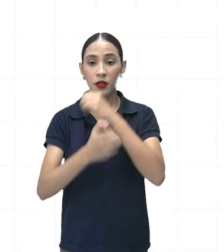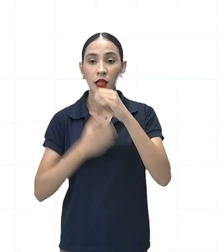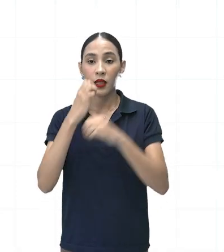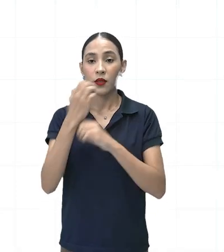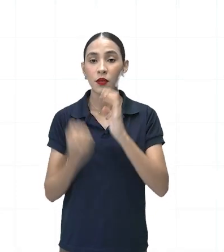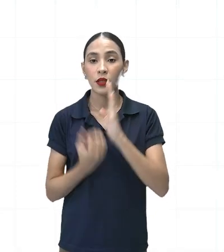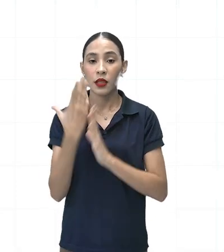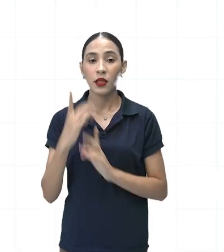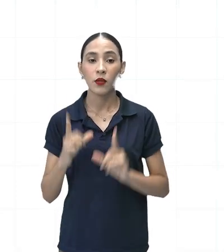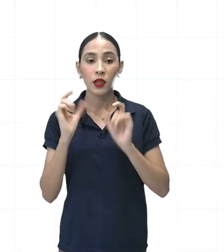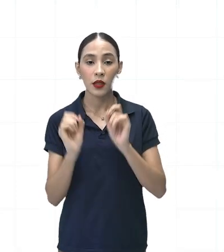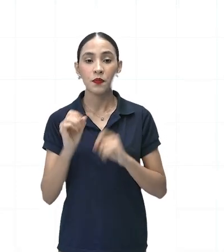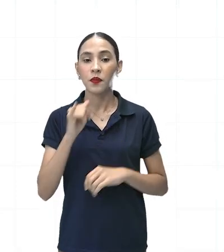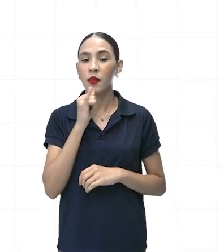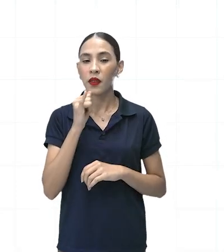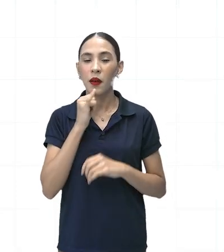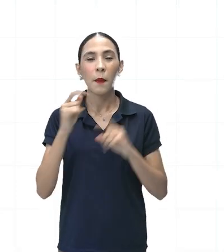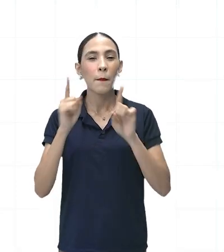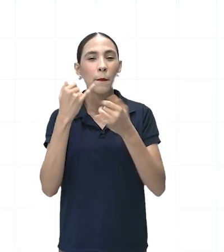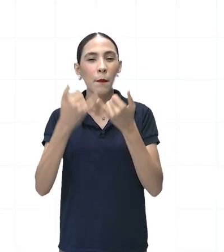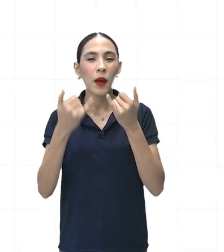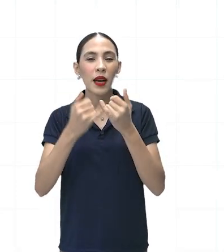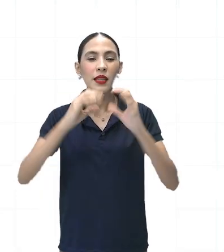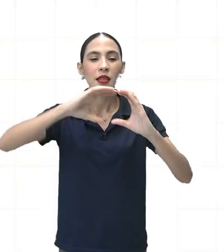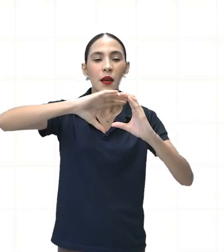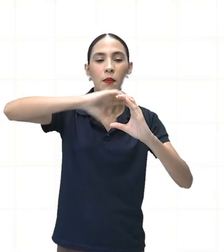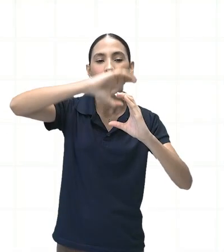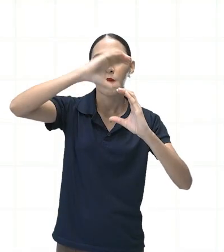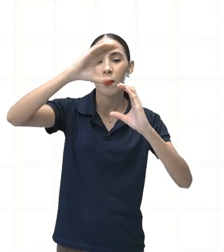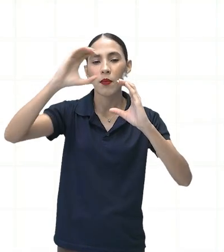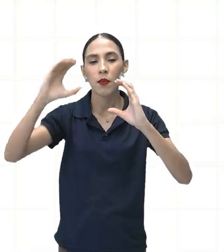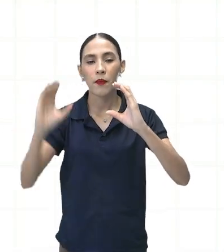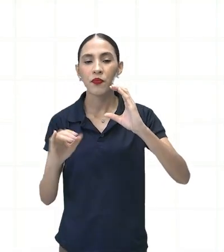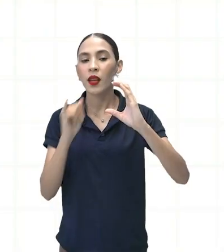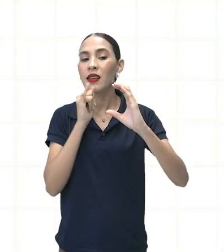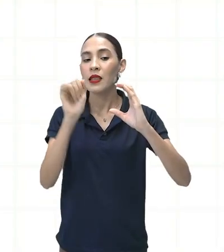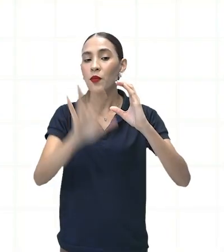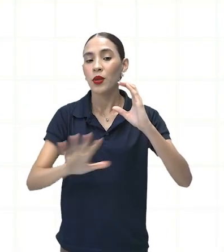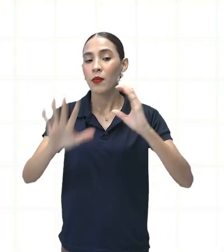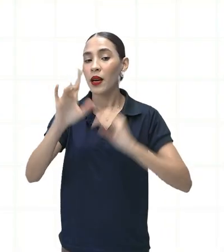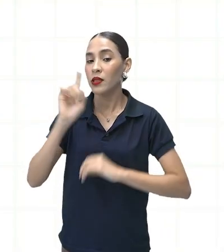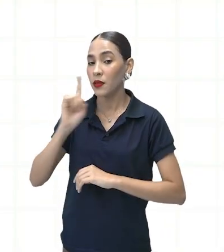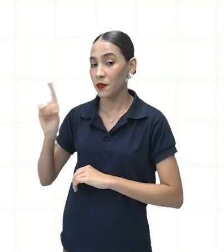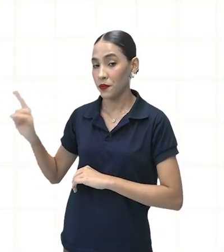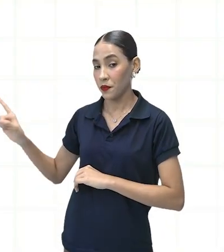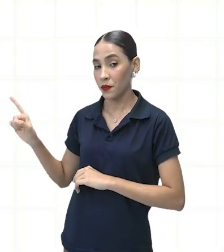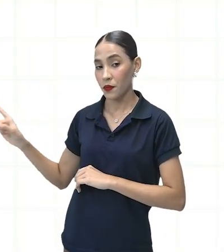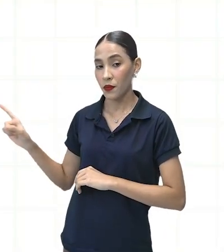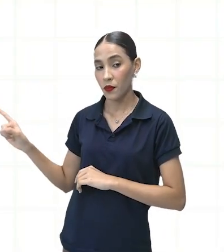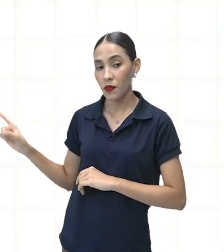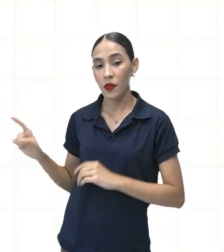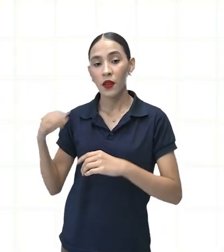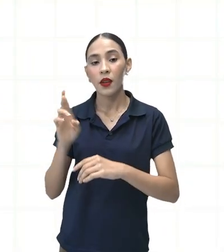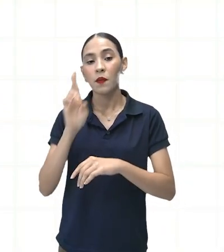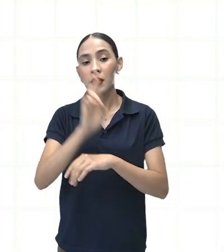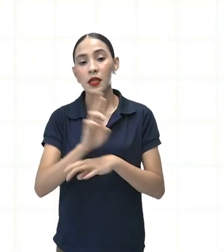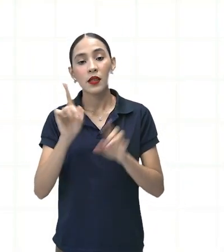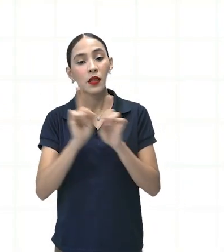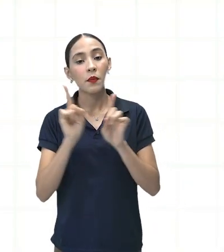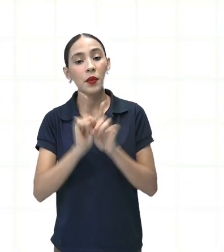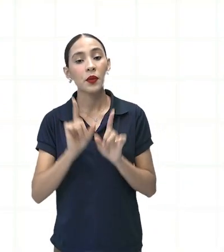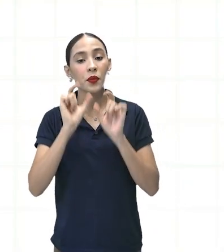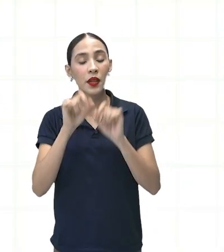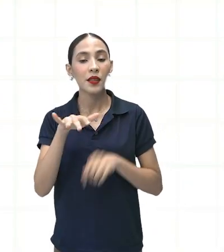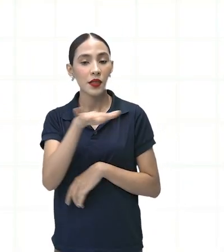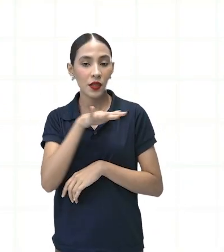eles formam uma nuvem eletrônica ao redor do núcleo, como vocês podem observar na nossa imagem, representando